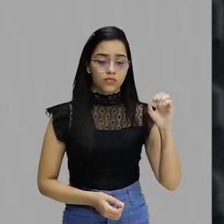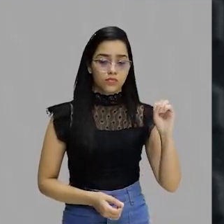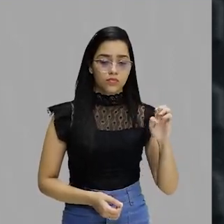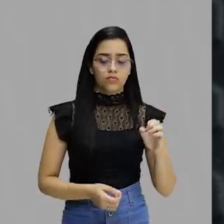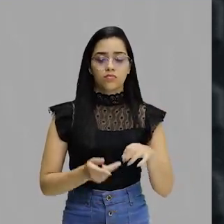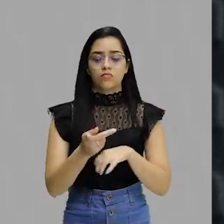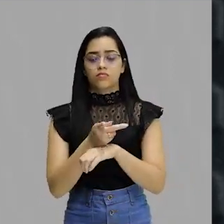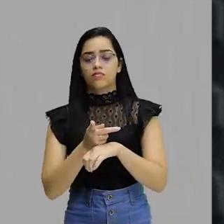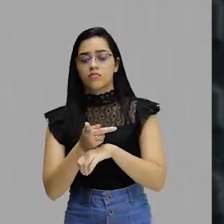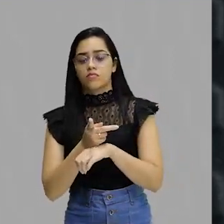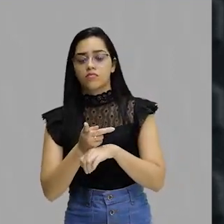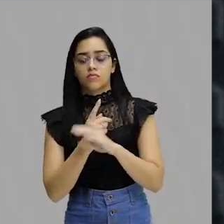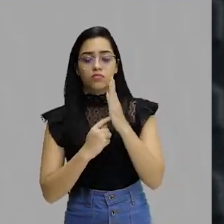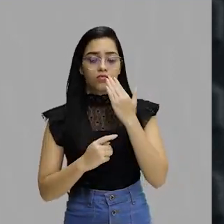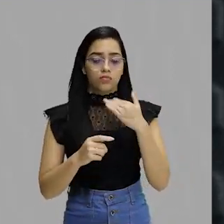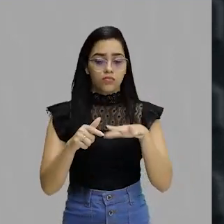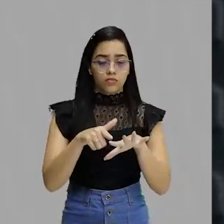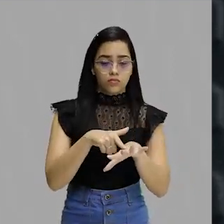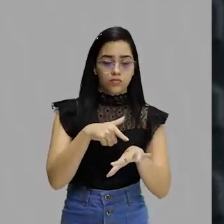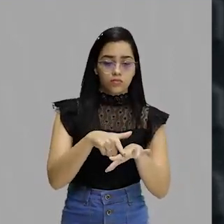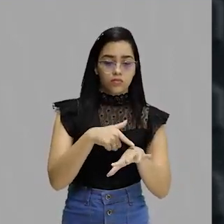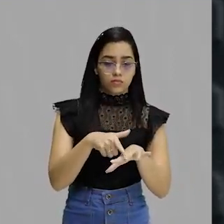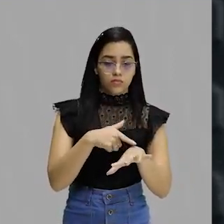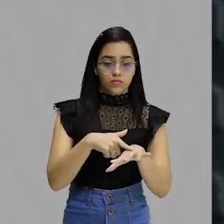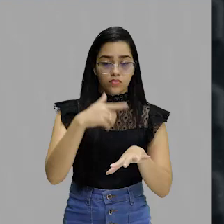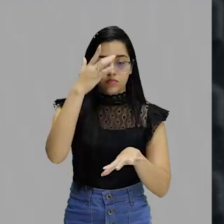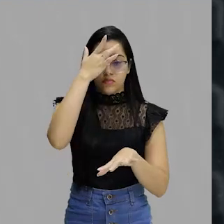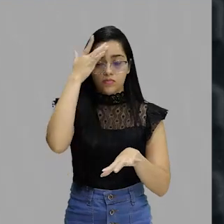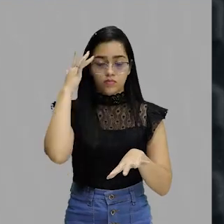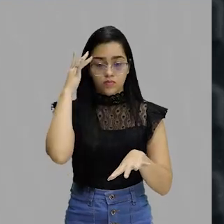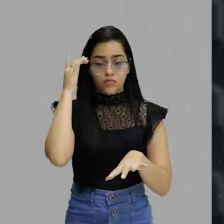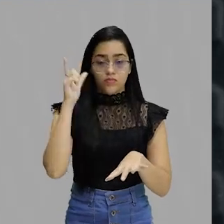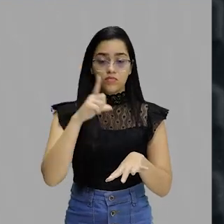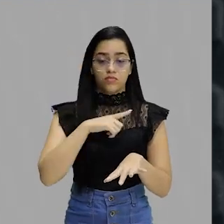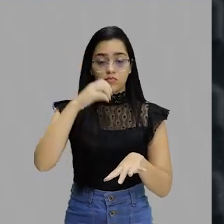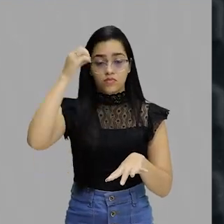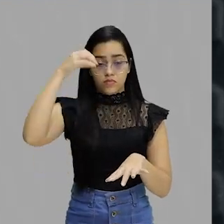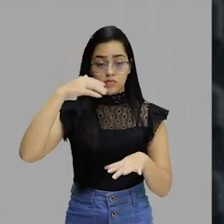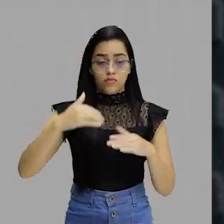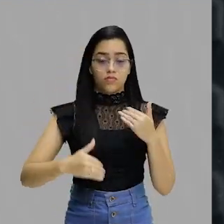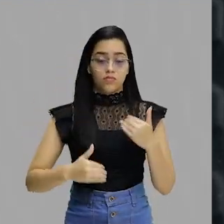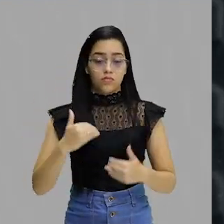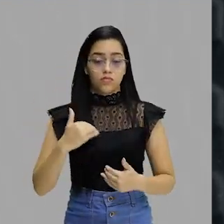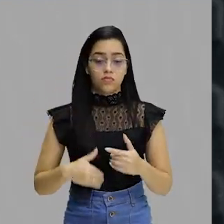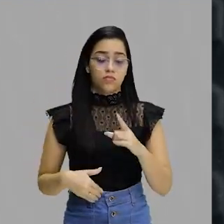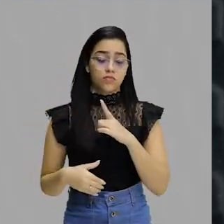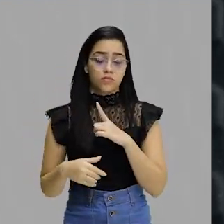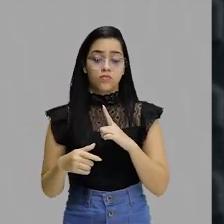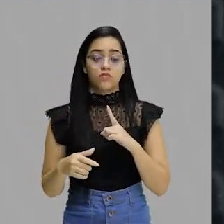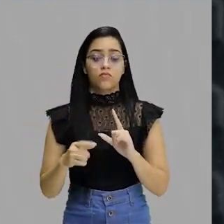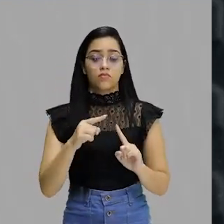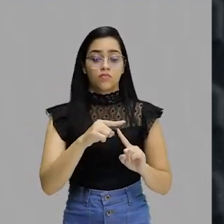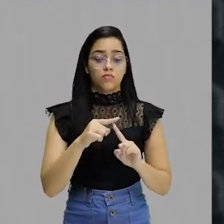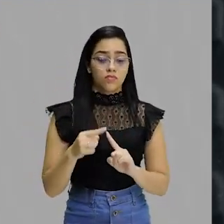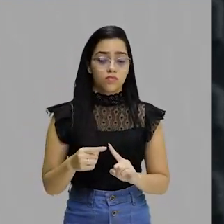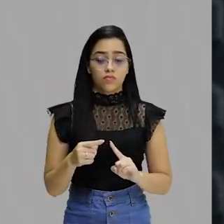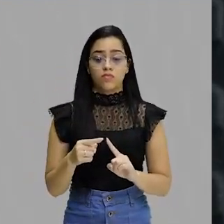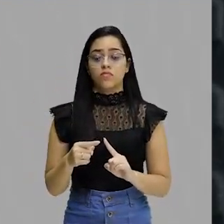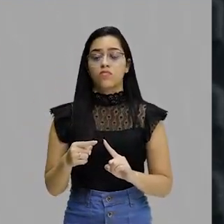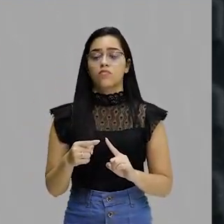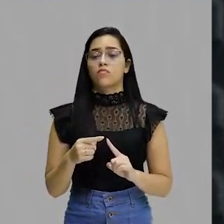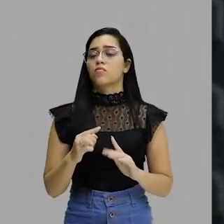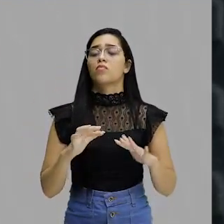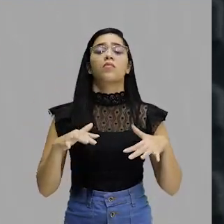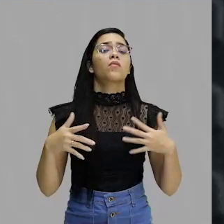abrigo e alimento nos pés dos atletas, causando danos ao organismo, exerce um tipo de associação.